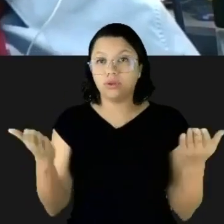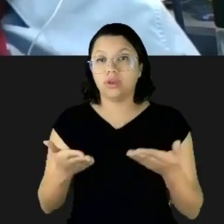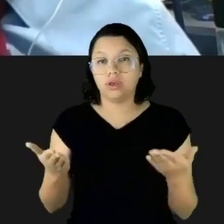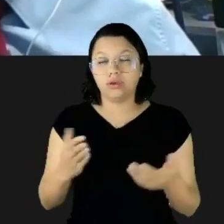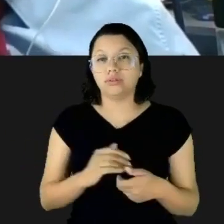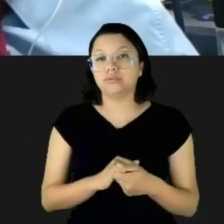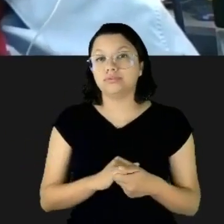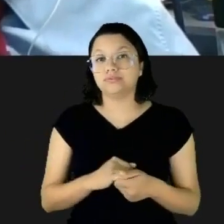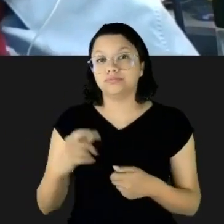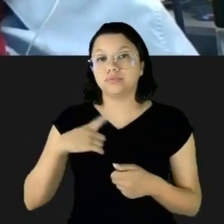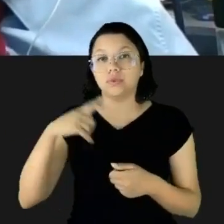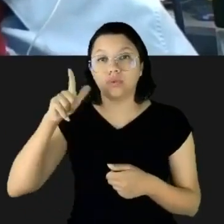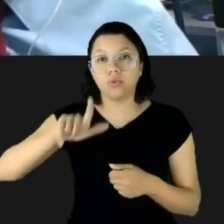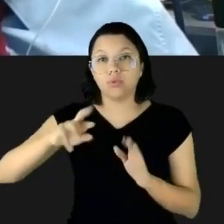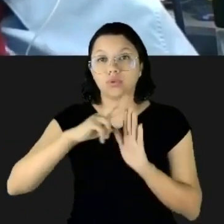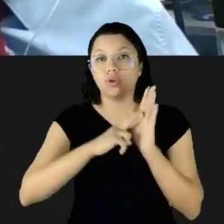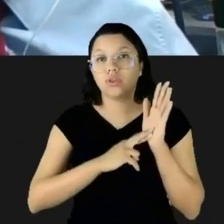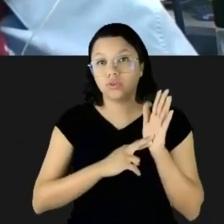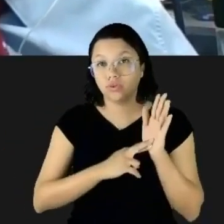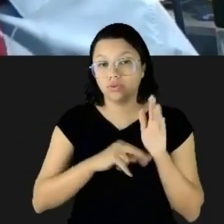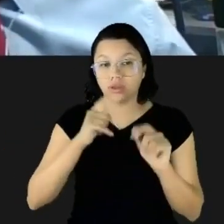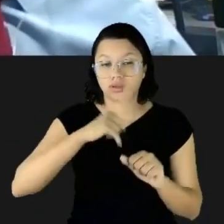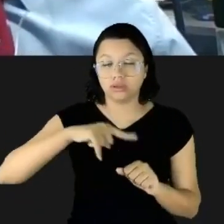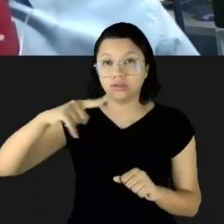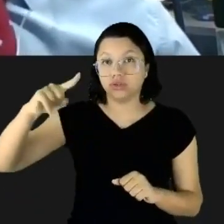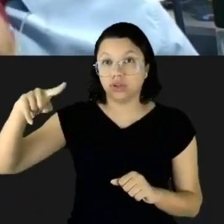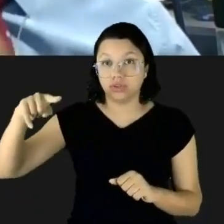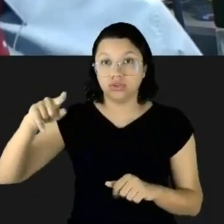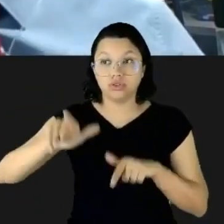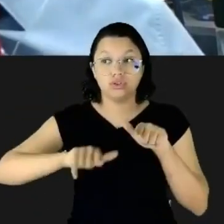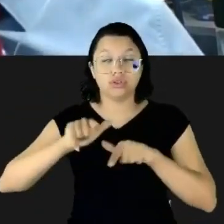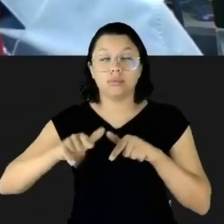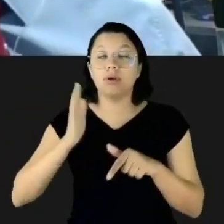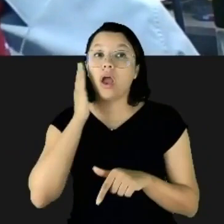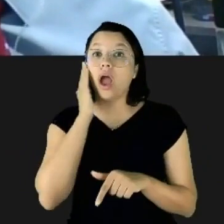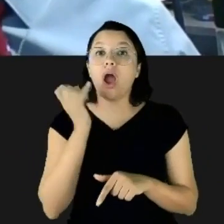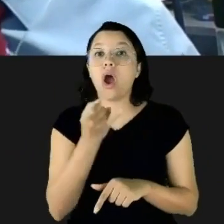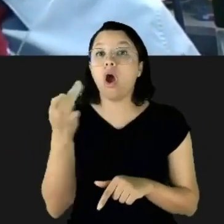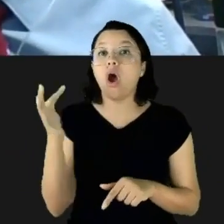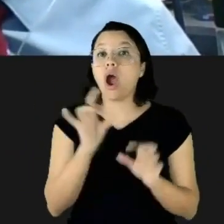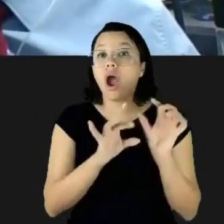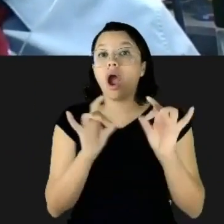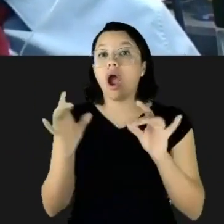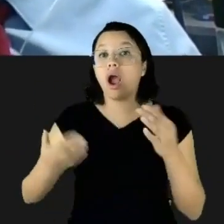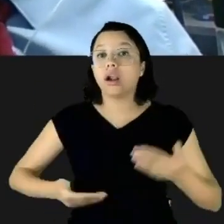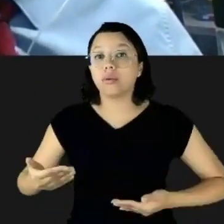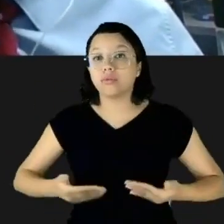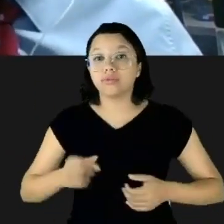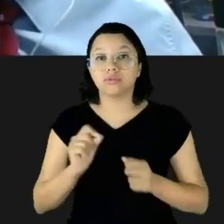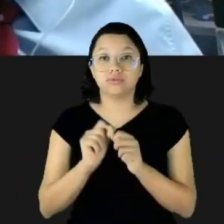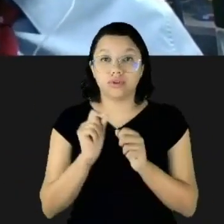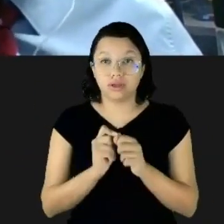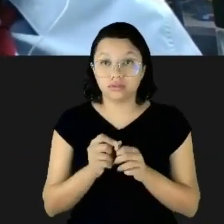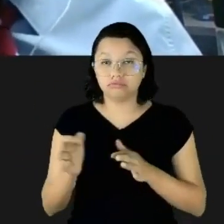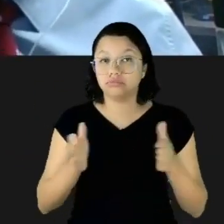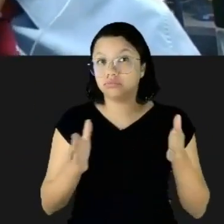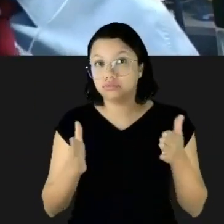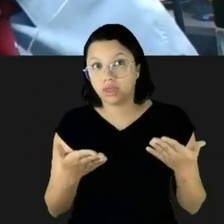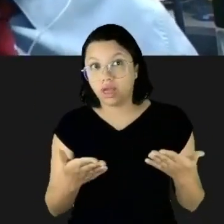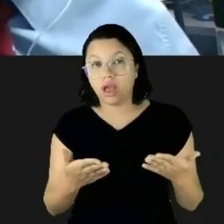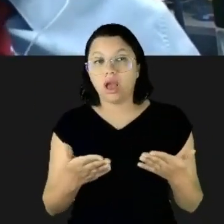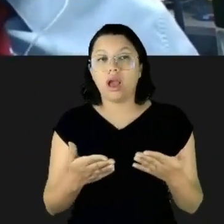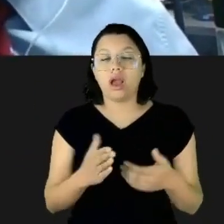Tem um outro relatório que é estatística de produtividade, você sabe quanto que cada servidor produziu em despachos,